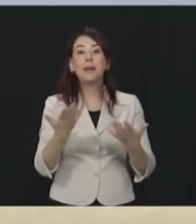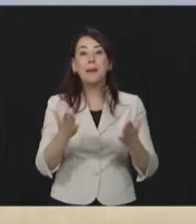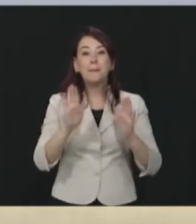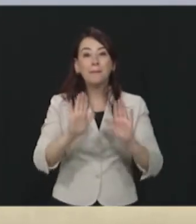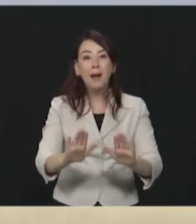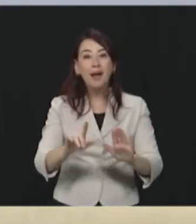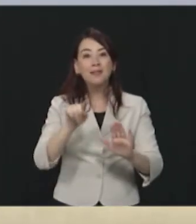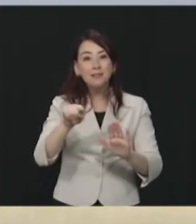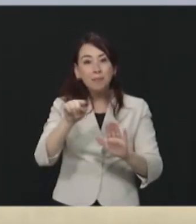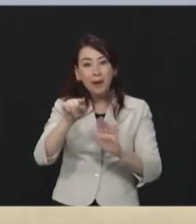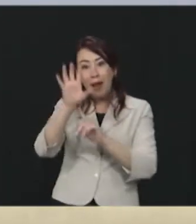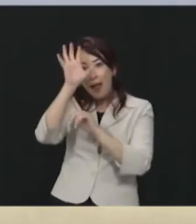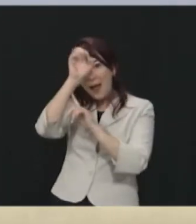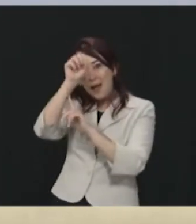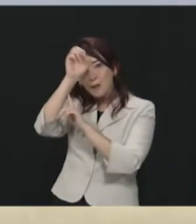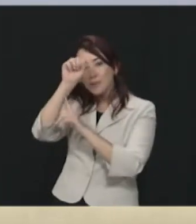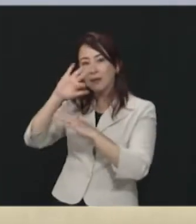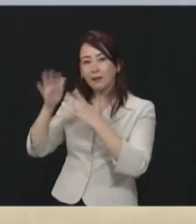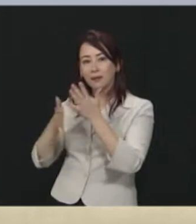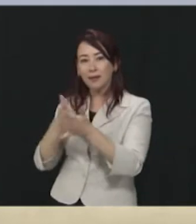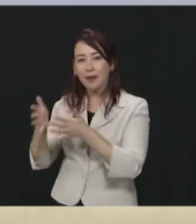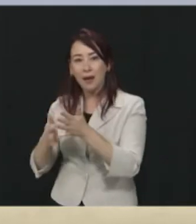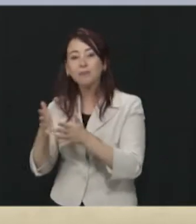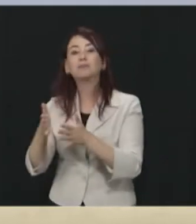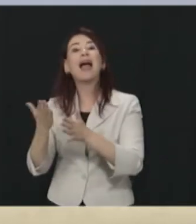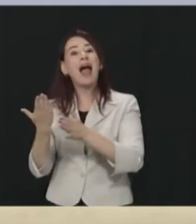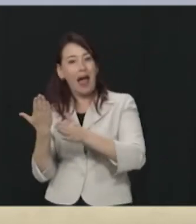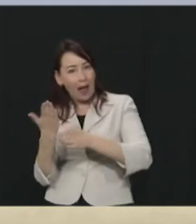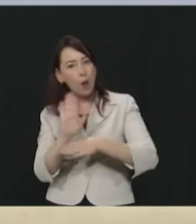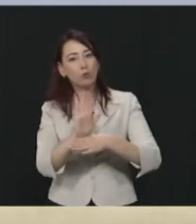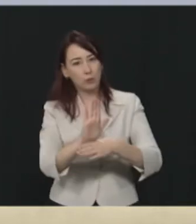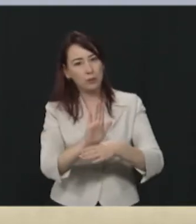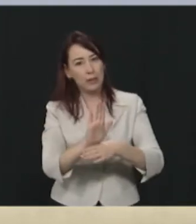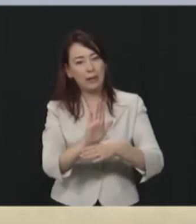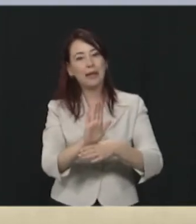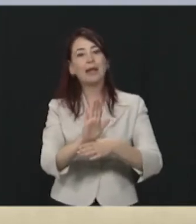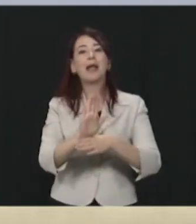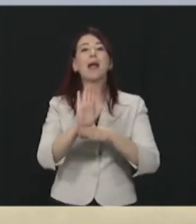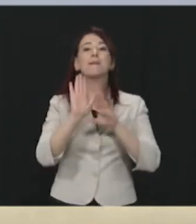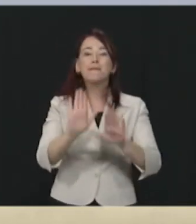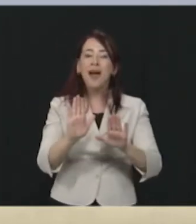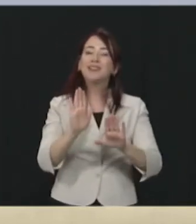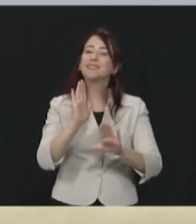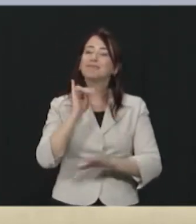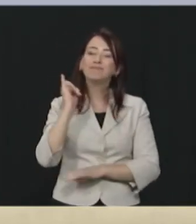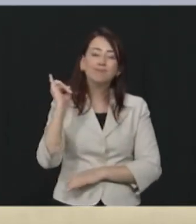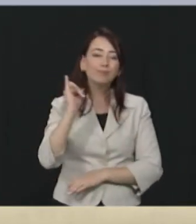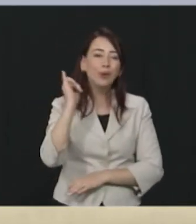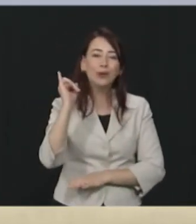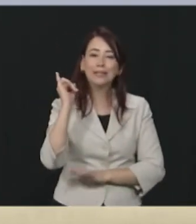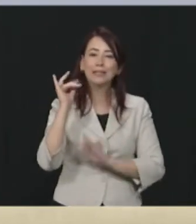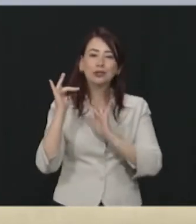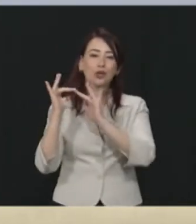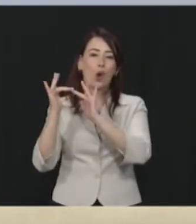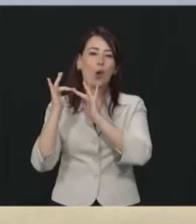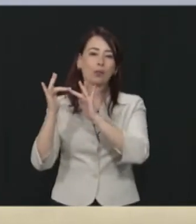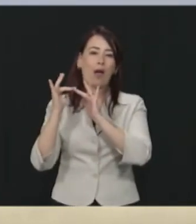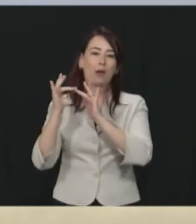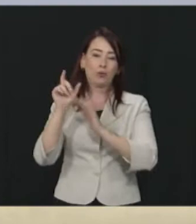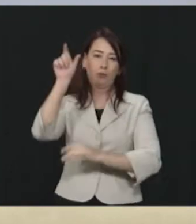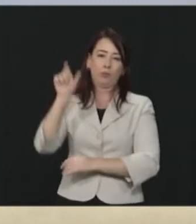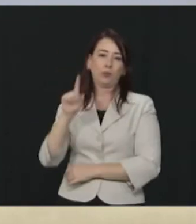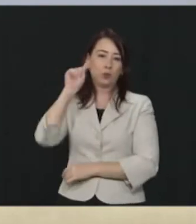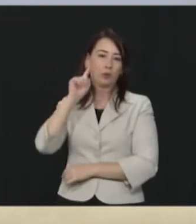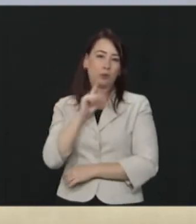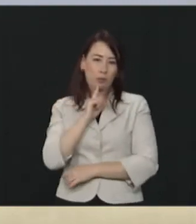língua de sinais, essas ferramentas auxiliam muito, mas é imprescindível o contato com as pessoas surdas.